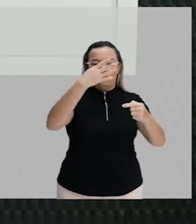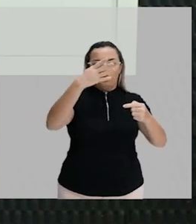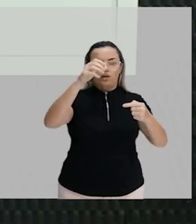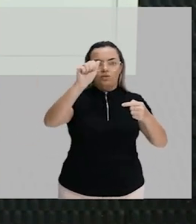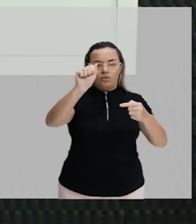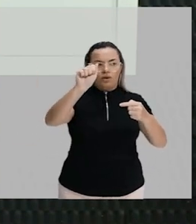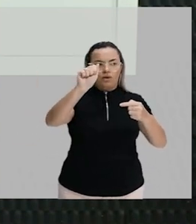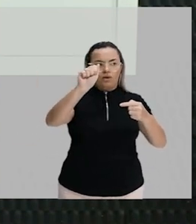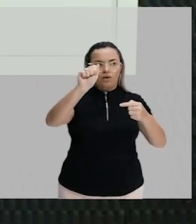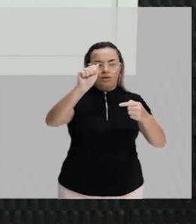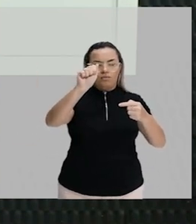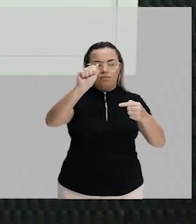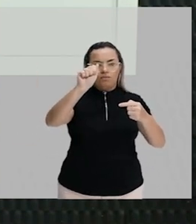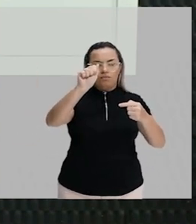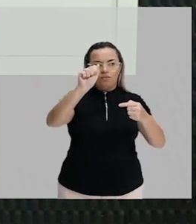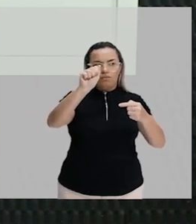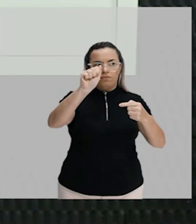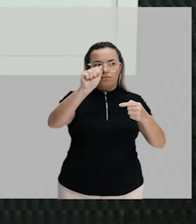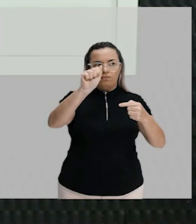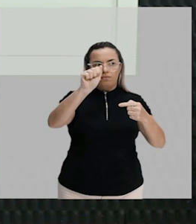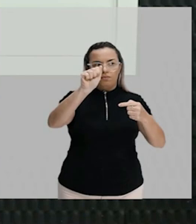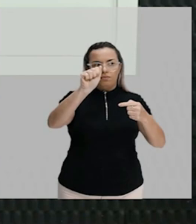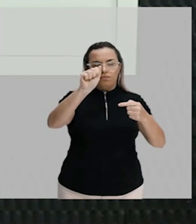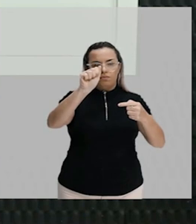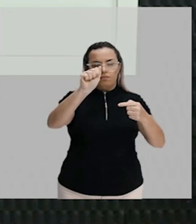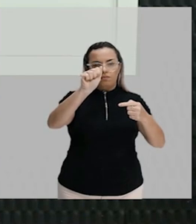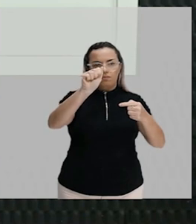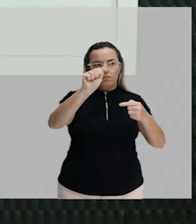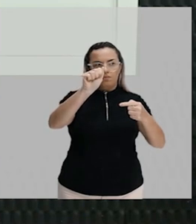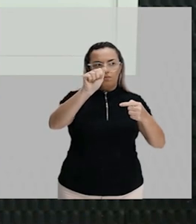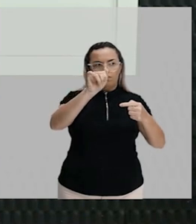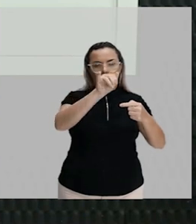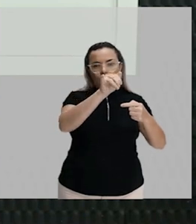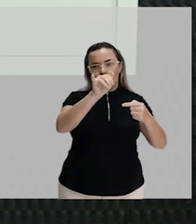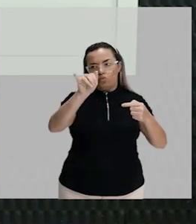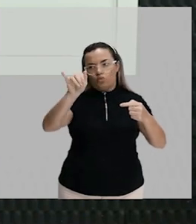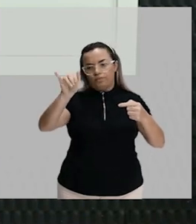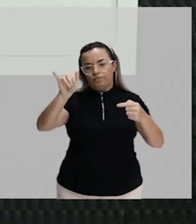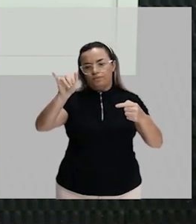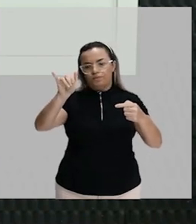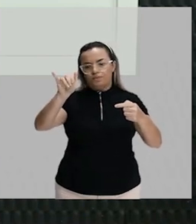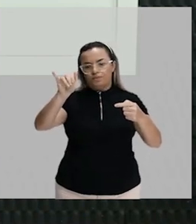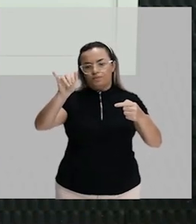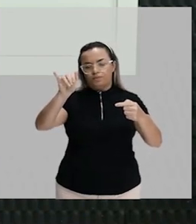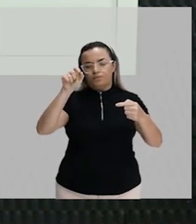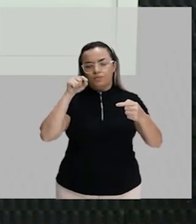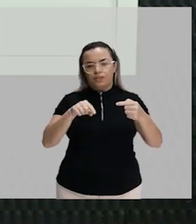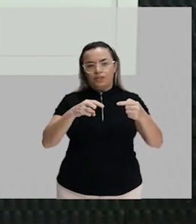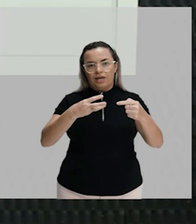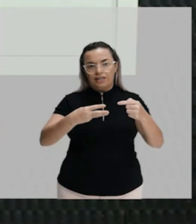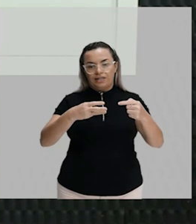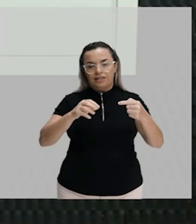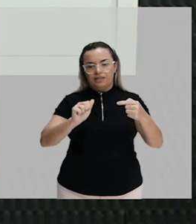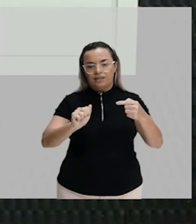c quer dizer então ele percorre aqui uma corrente de 4 a Ok e a de baixo